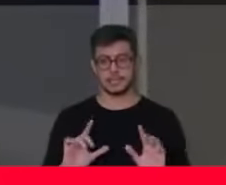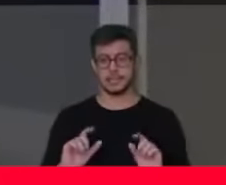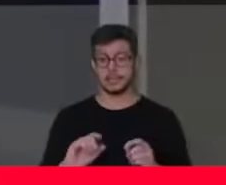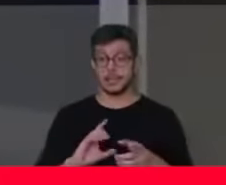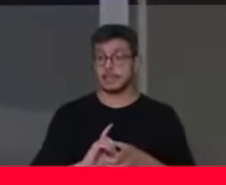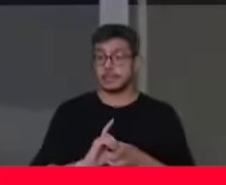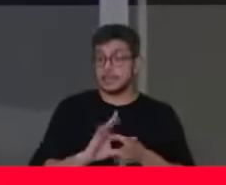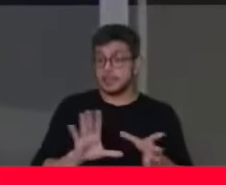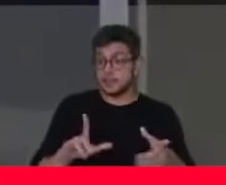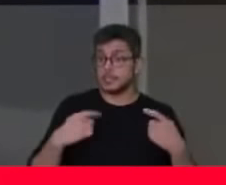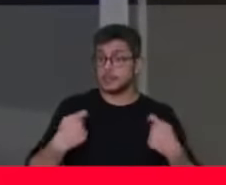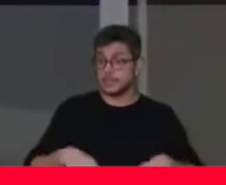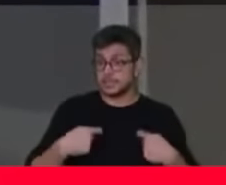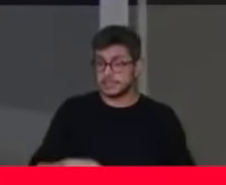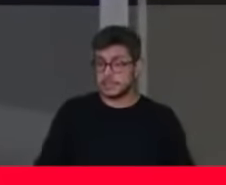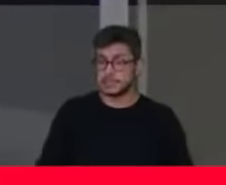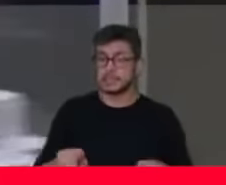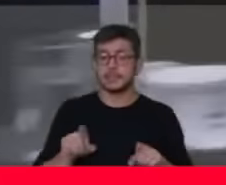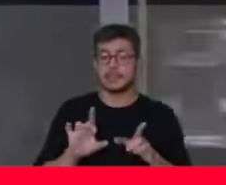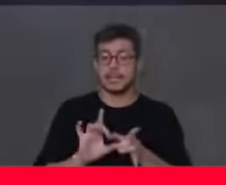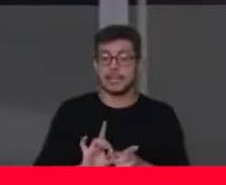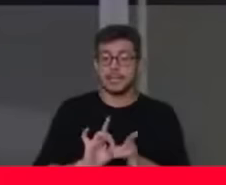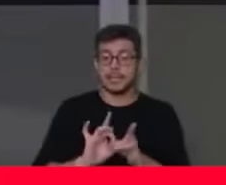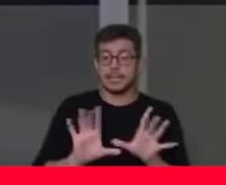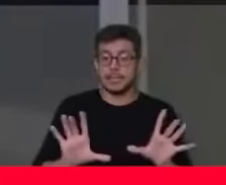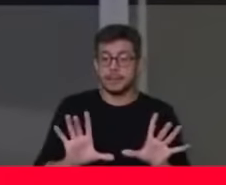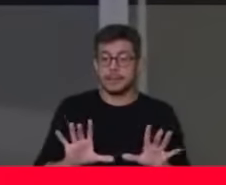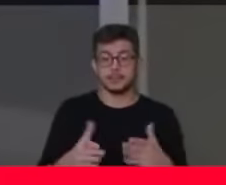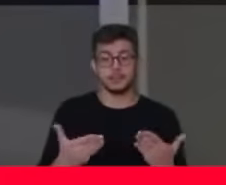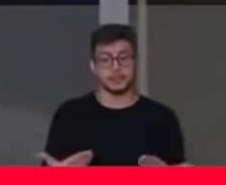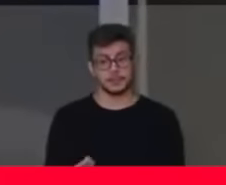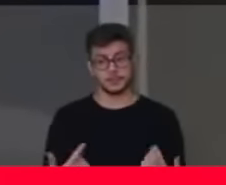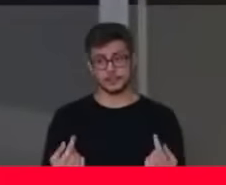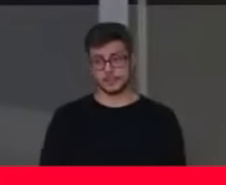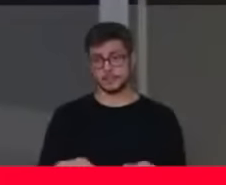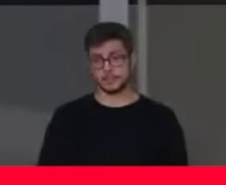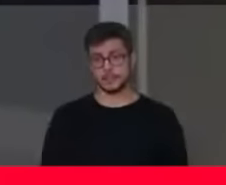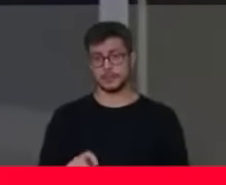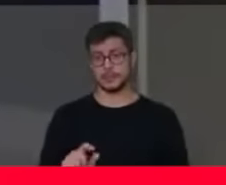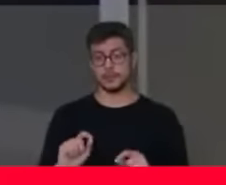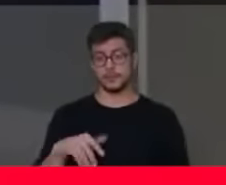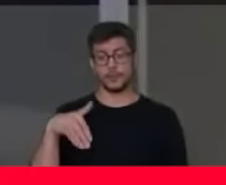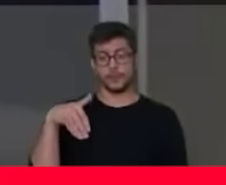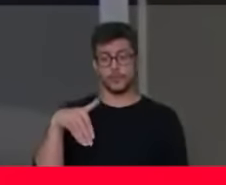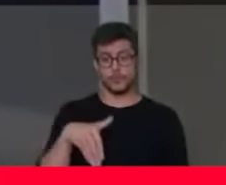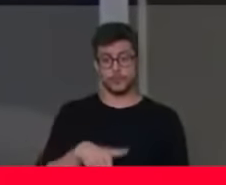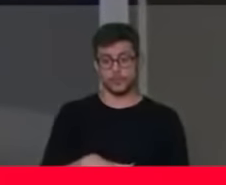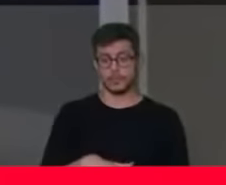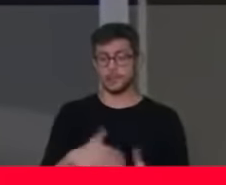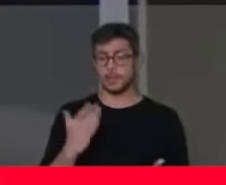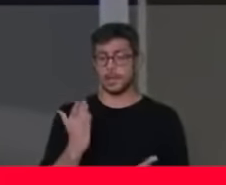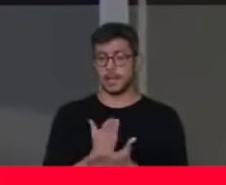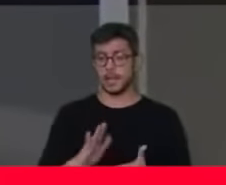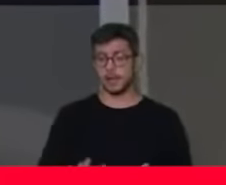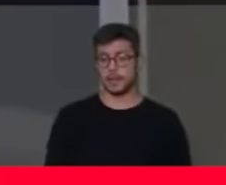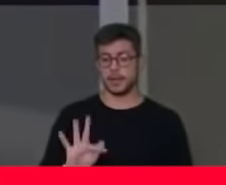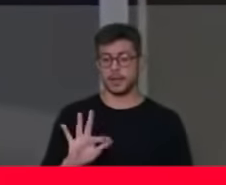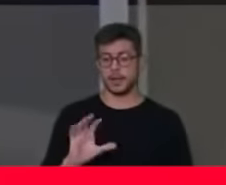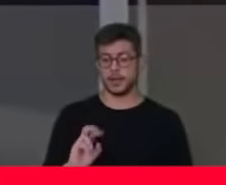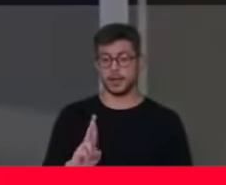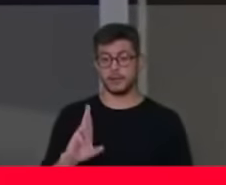democracia sem liberdade, é falar que a gente precisa votar o fim do foro privilegiado. Porque